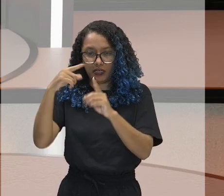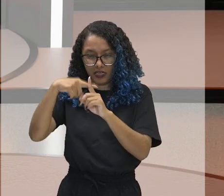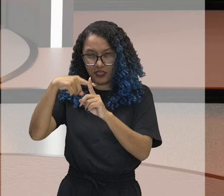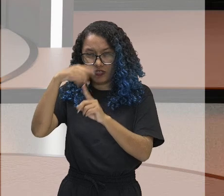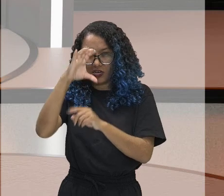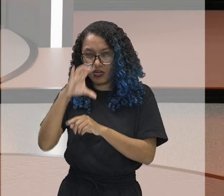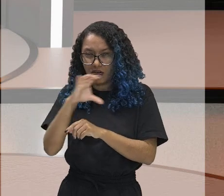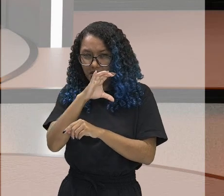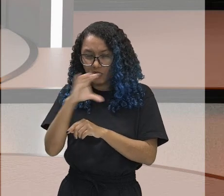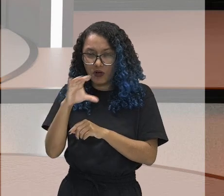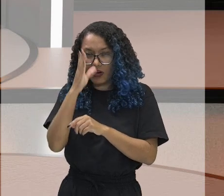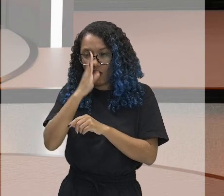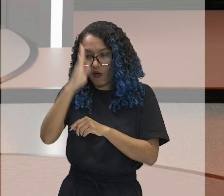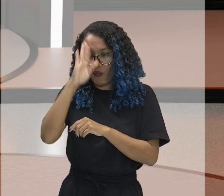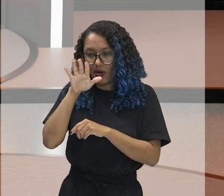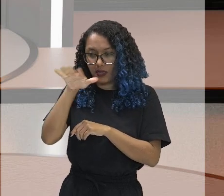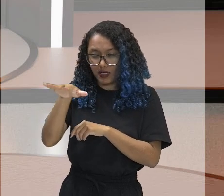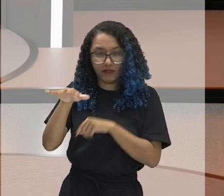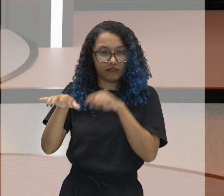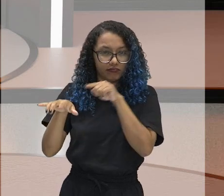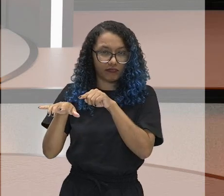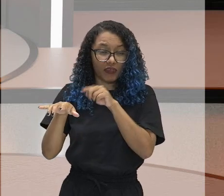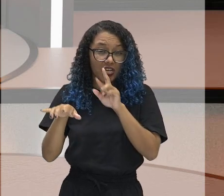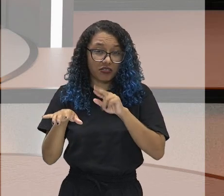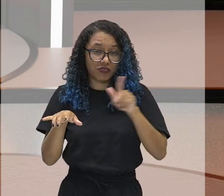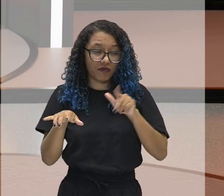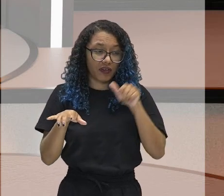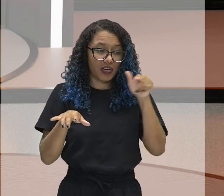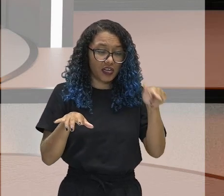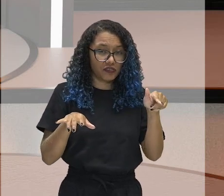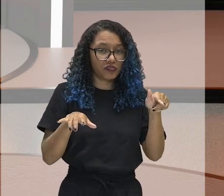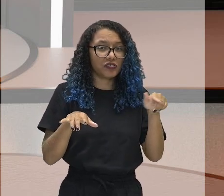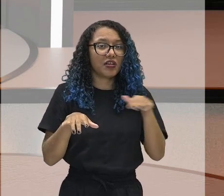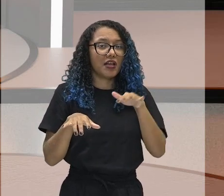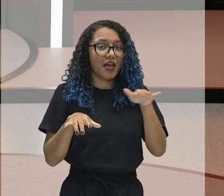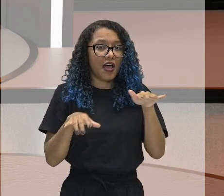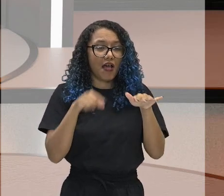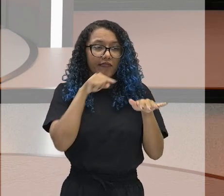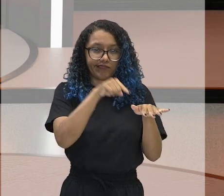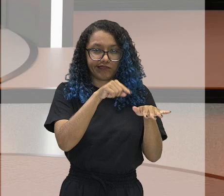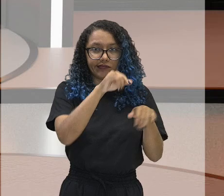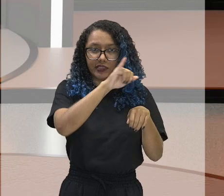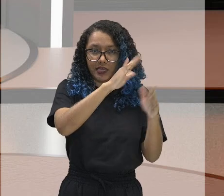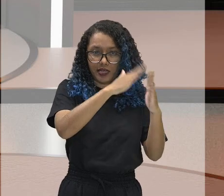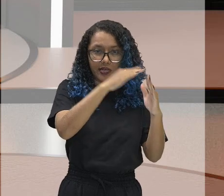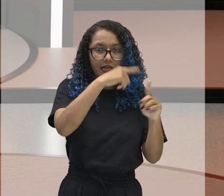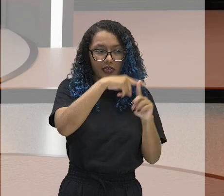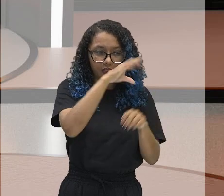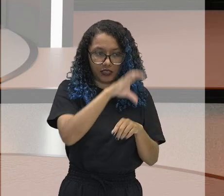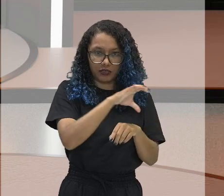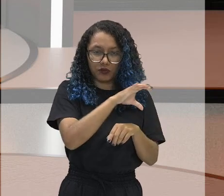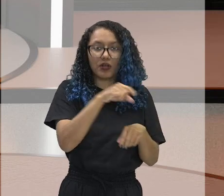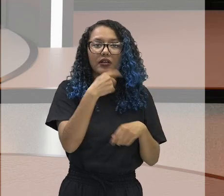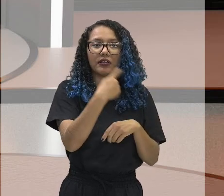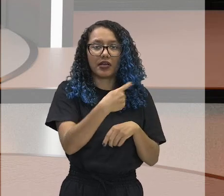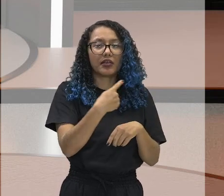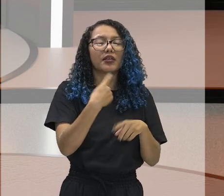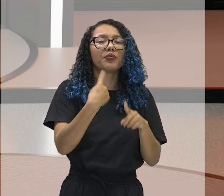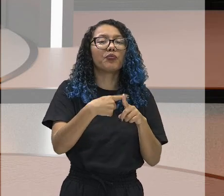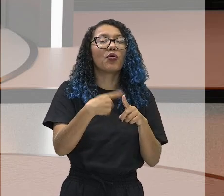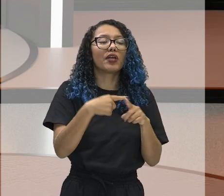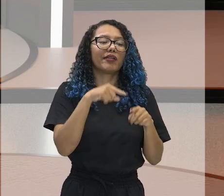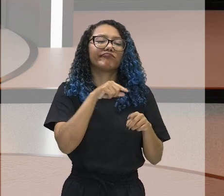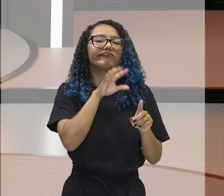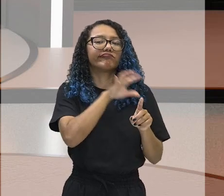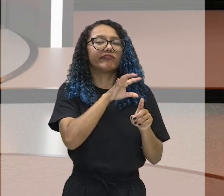do Ocidente, com a Igreja Católica também do Oriente, justamente pela influência cultural dos gregos.